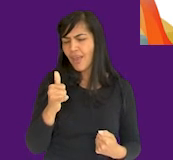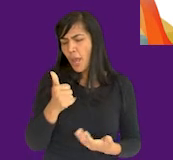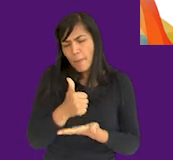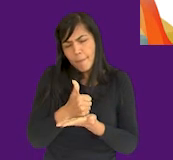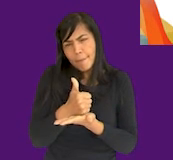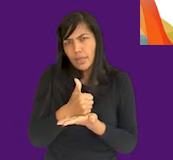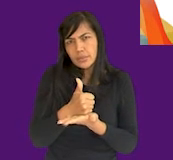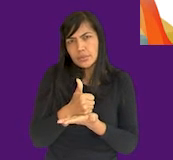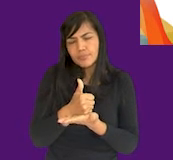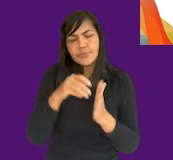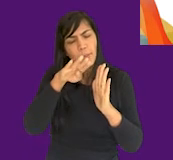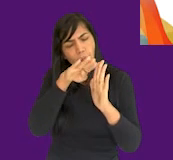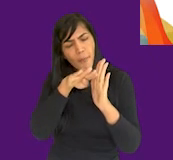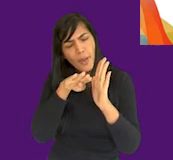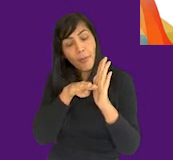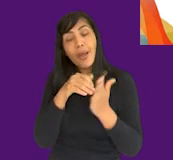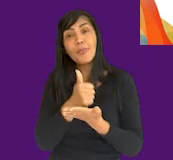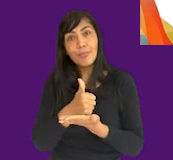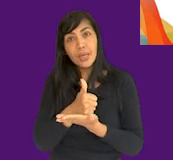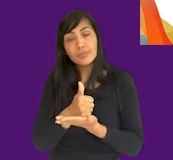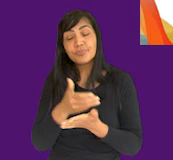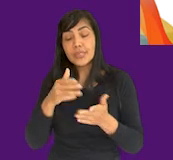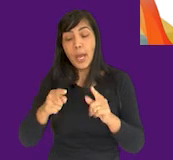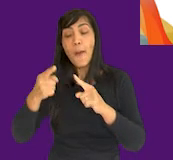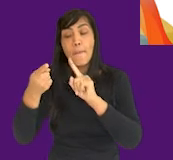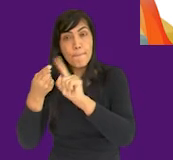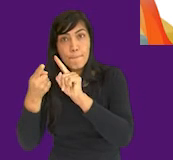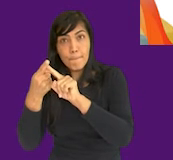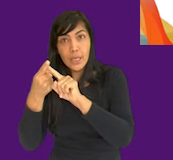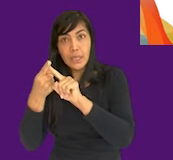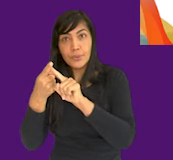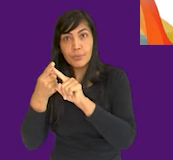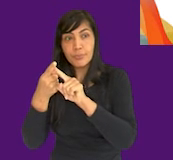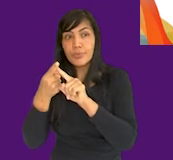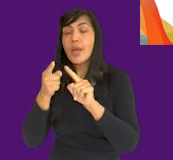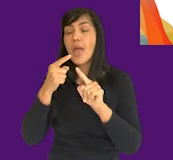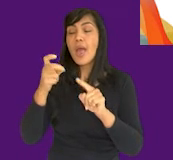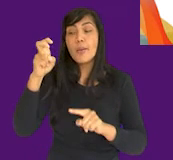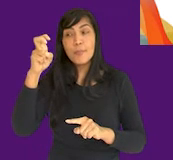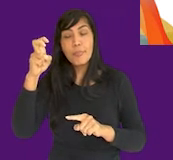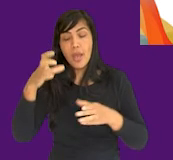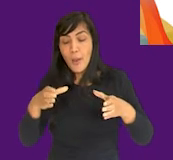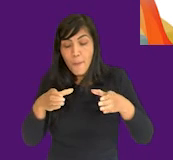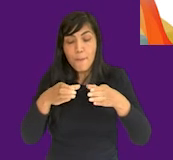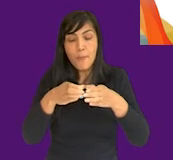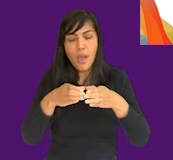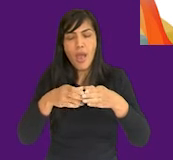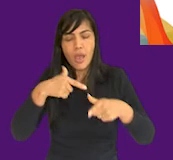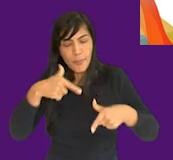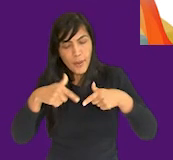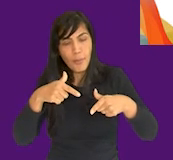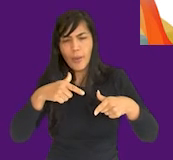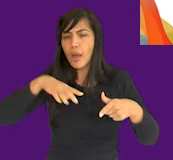se trata basicamente dia alguns elementos básicos primeira coisa que eu falei é trabalhar com cinco é em